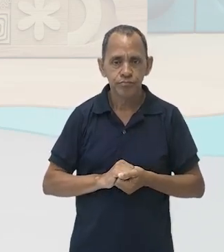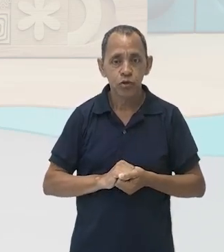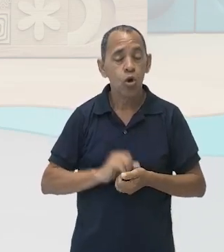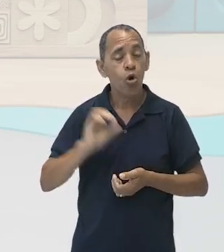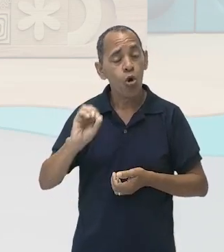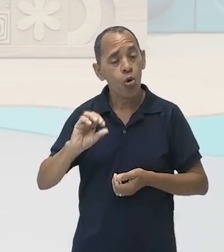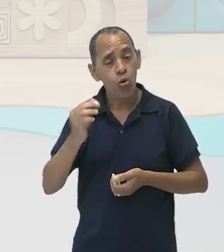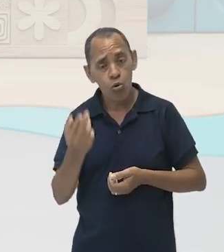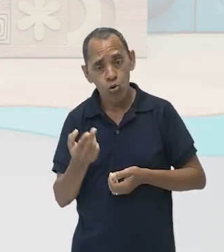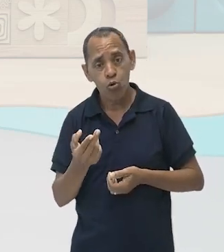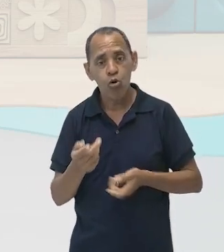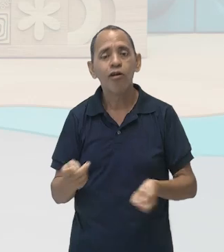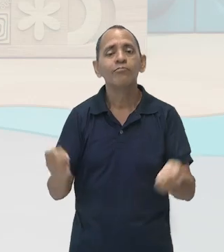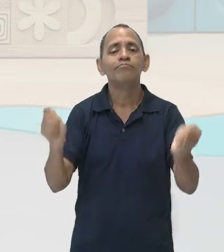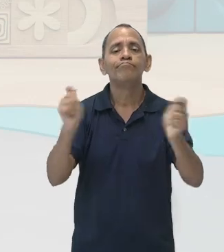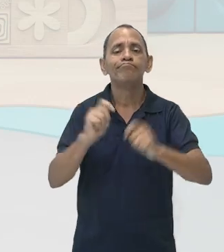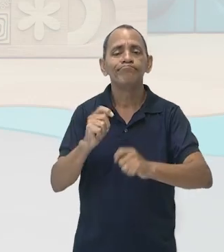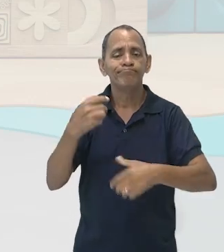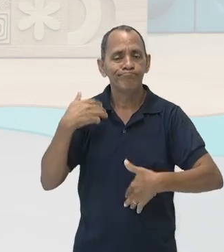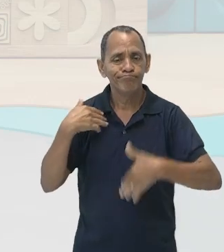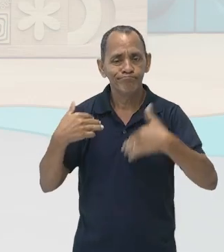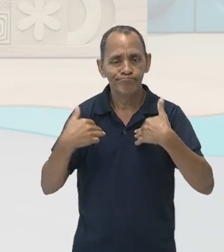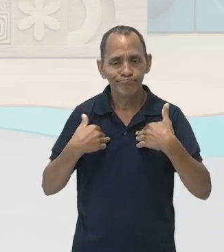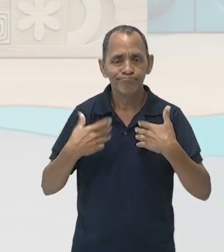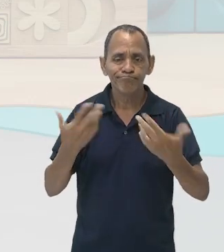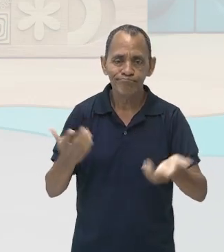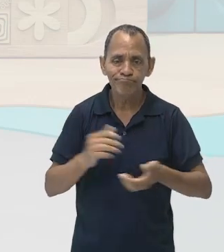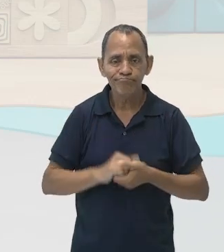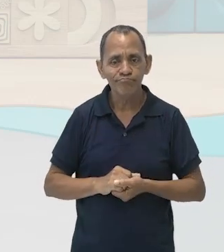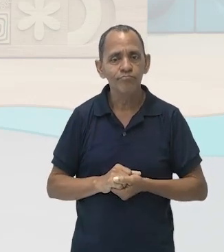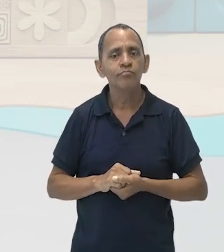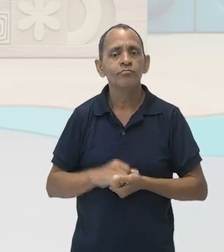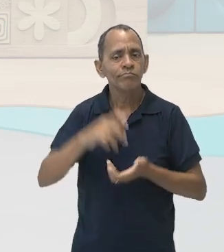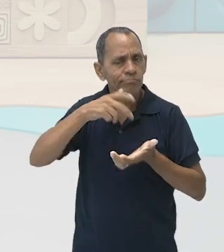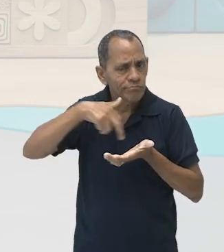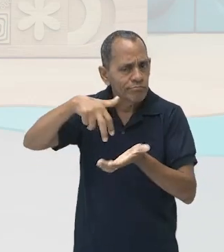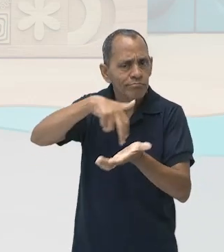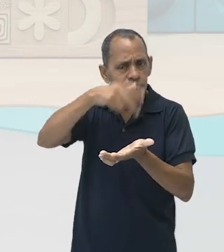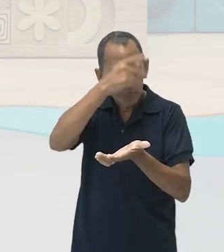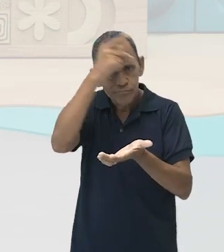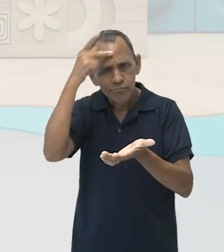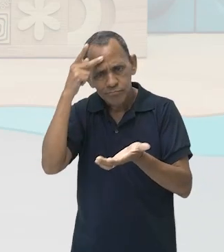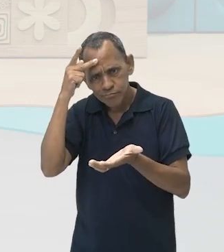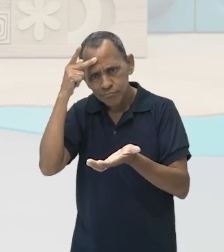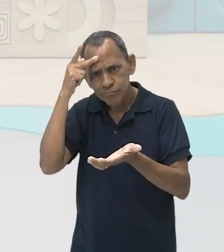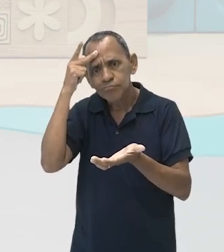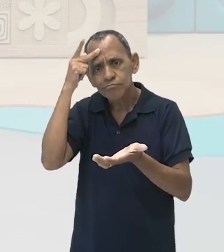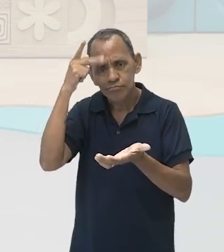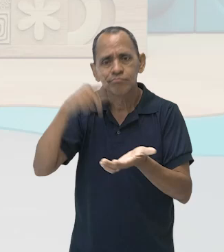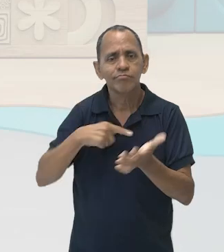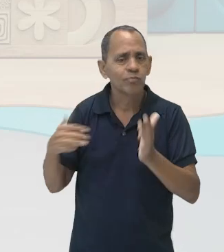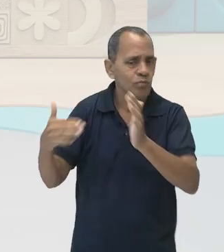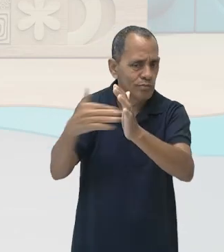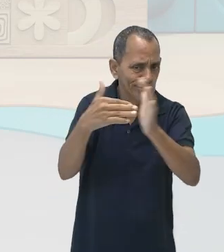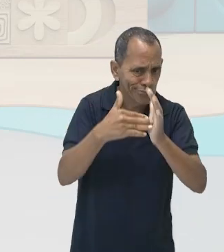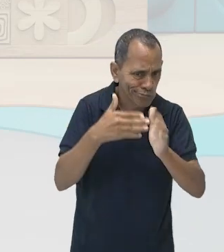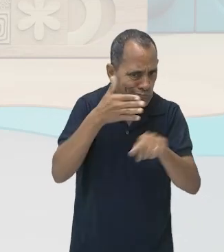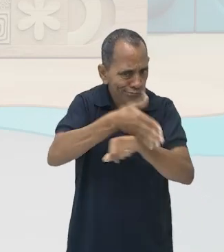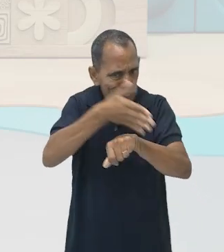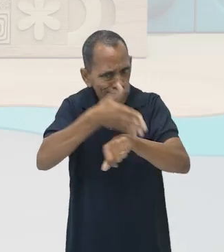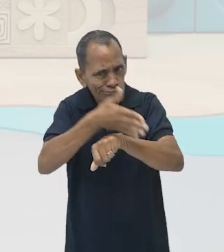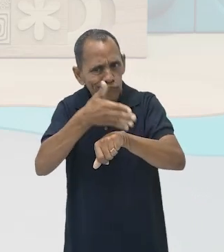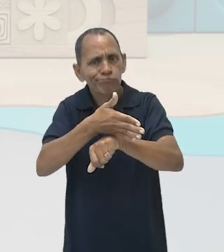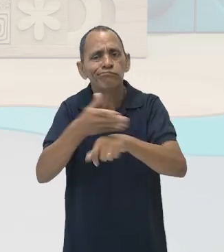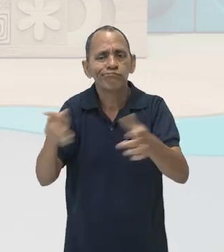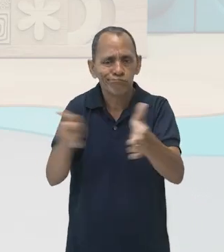só, dançarinos com deficiência podem enfrentar obstáculos significativos em termos de acesso às instalações